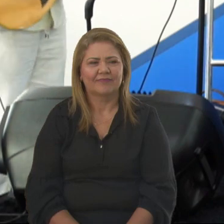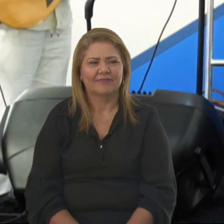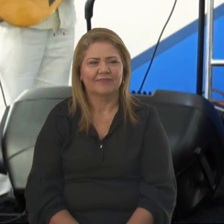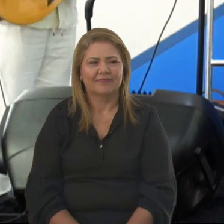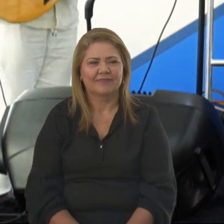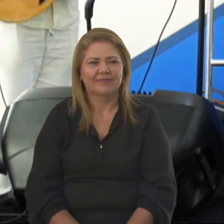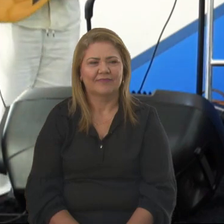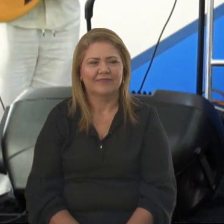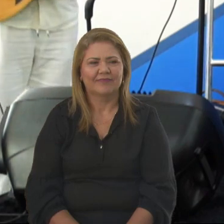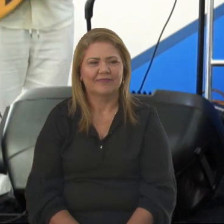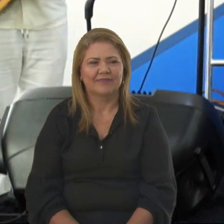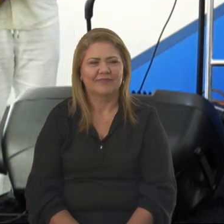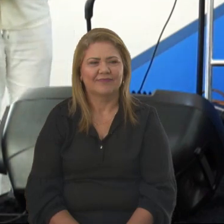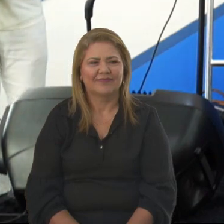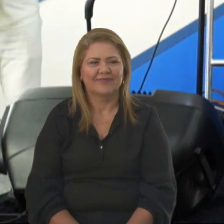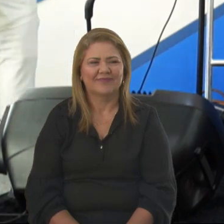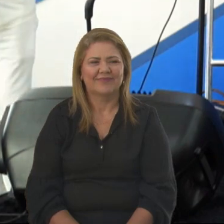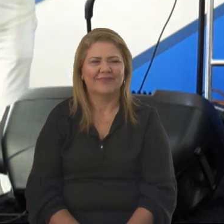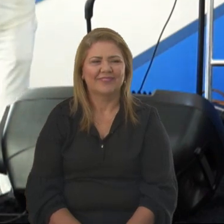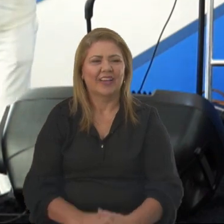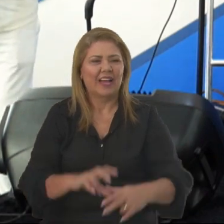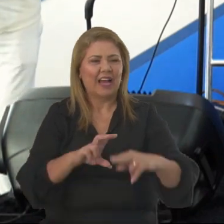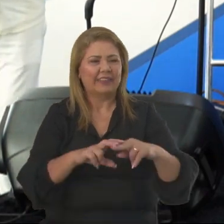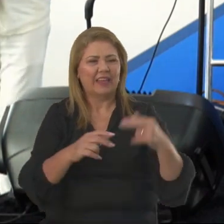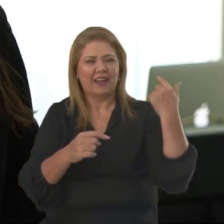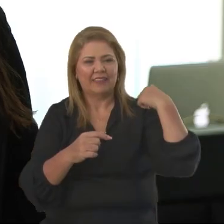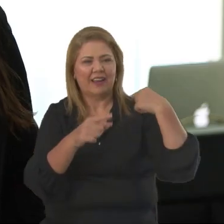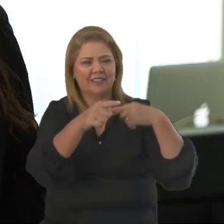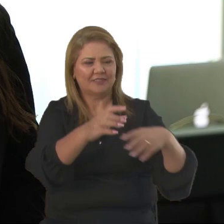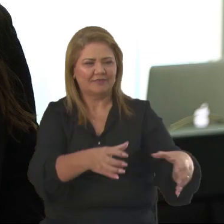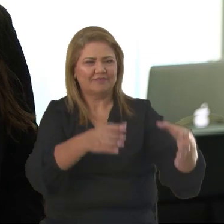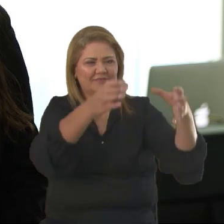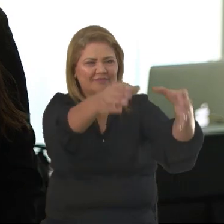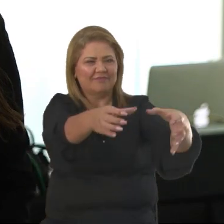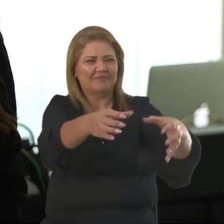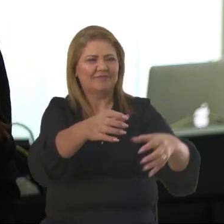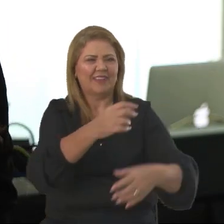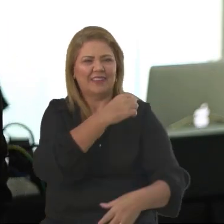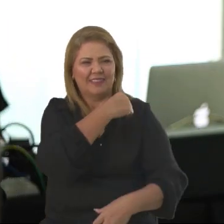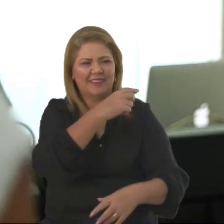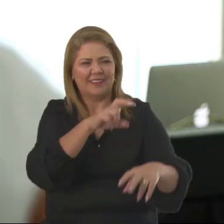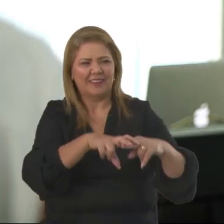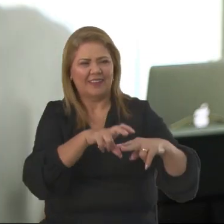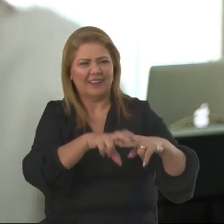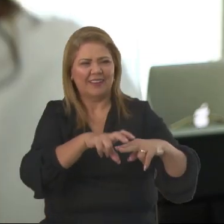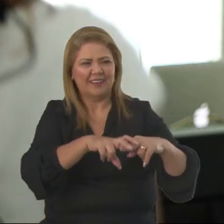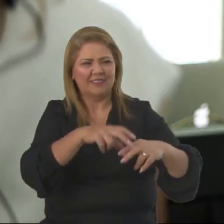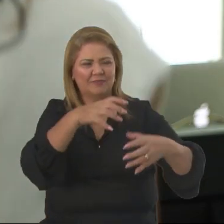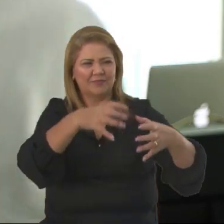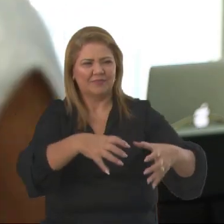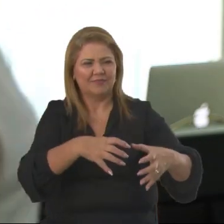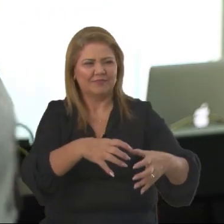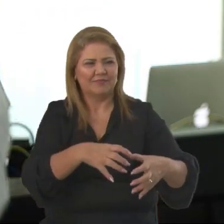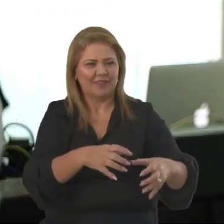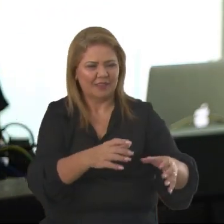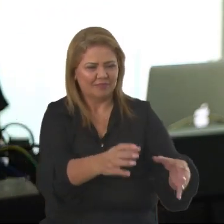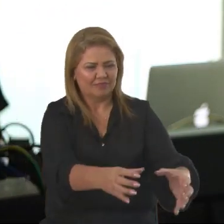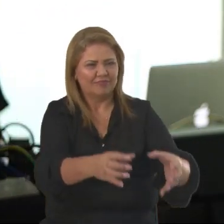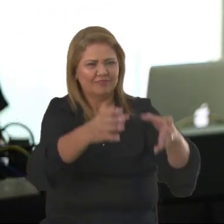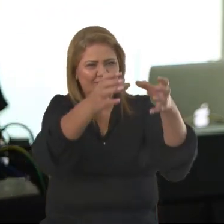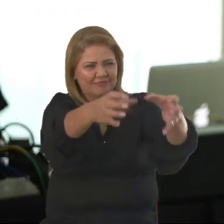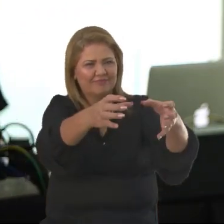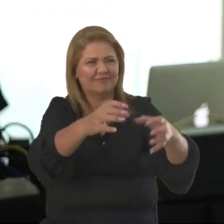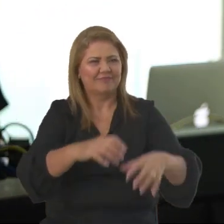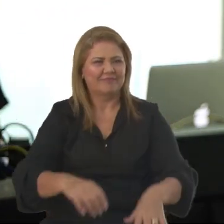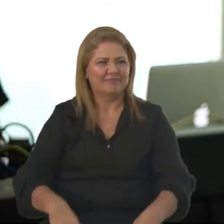Neste momento, transmitirá mensagem em nome das mulheres homenageadas nesta solenidade, a juíza Selmara